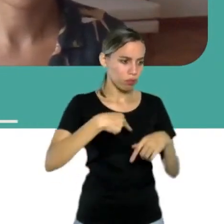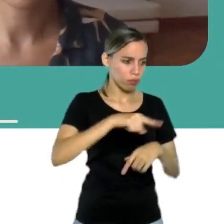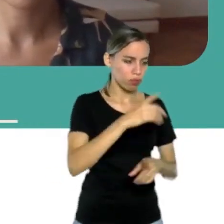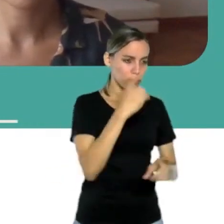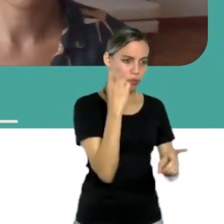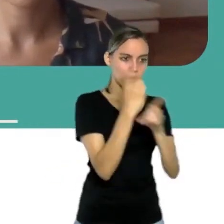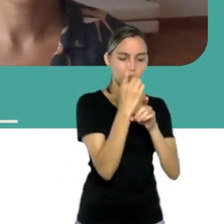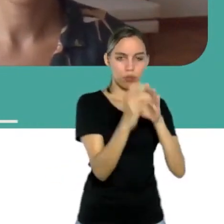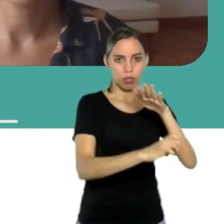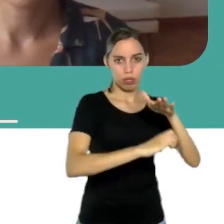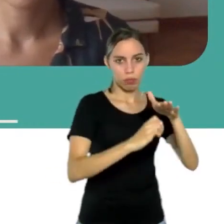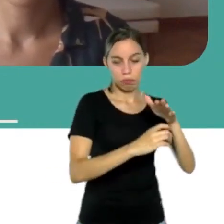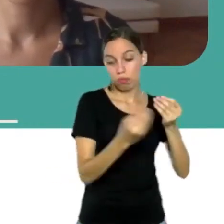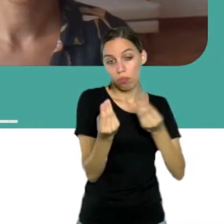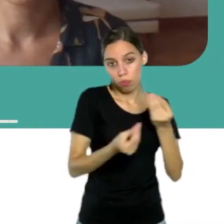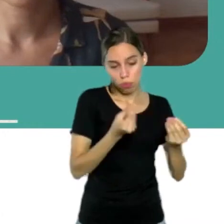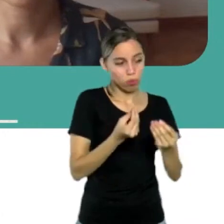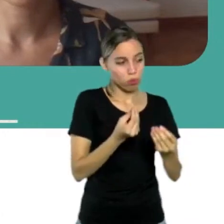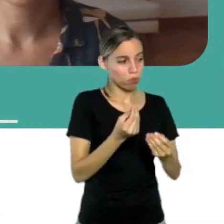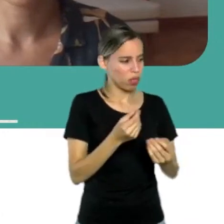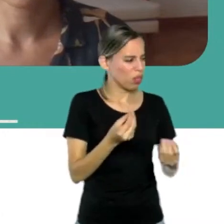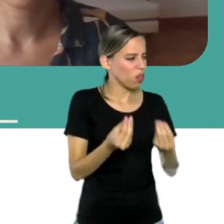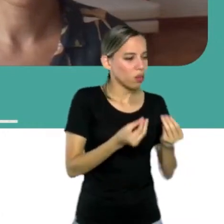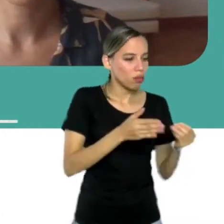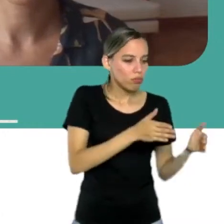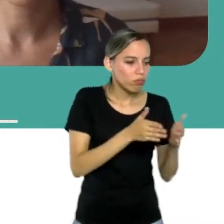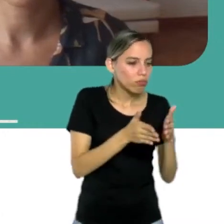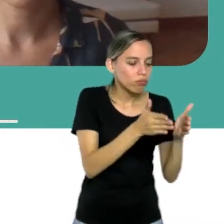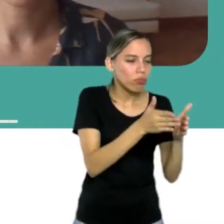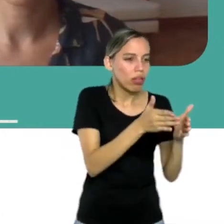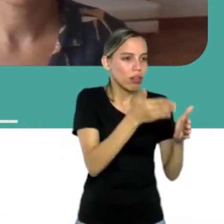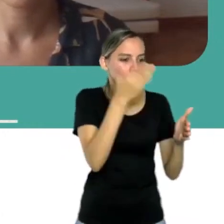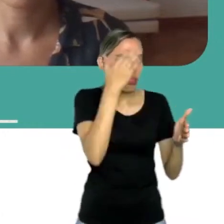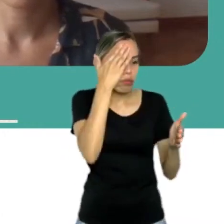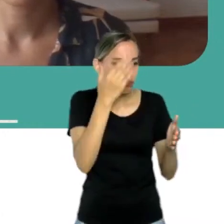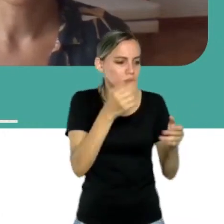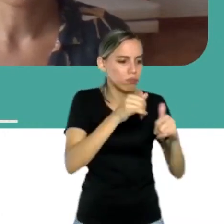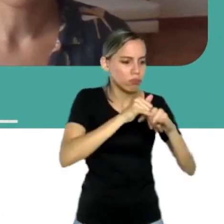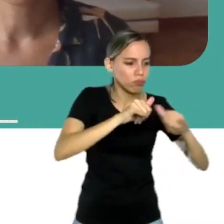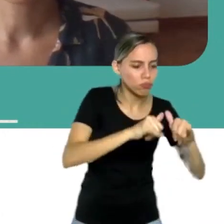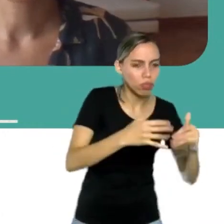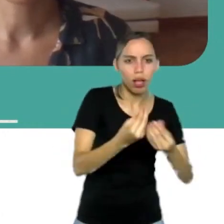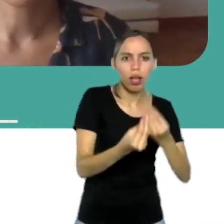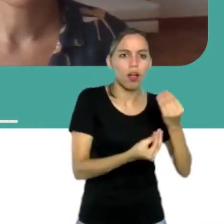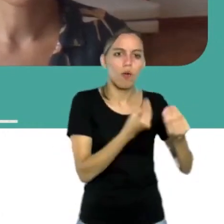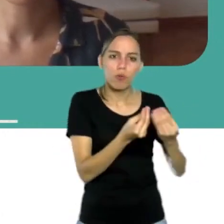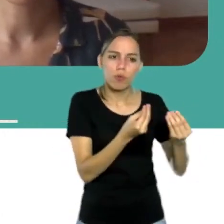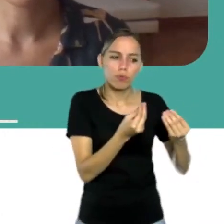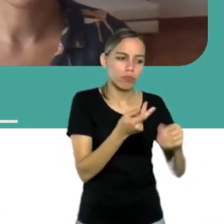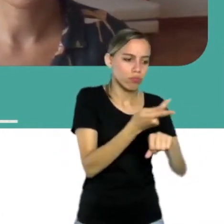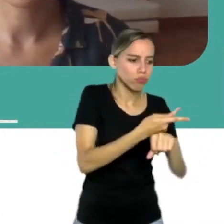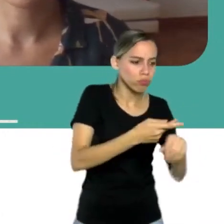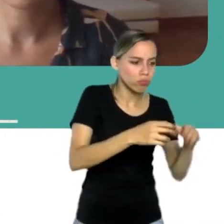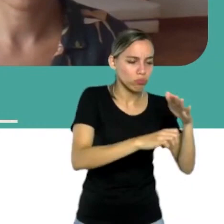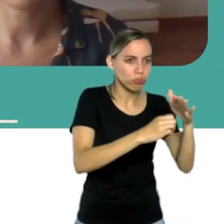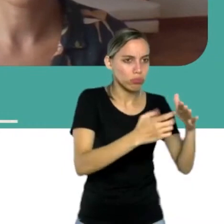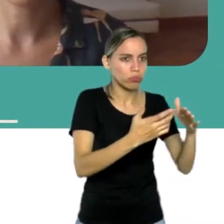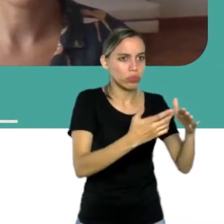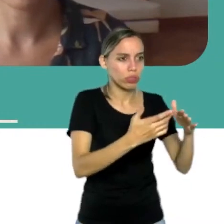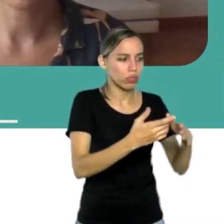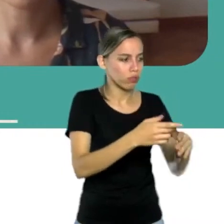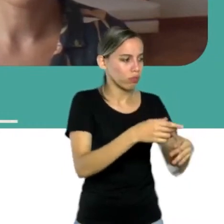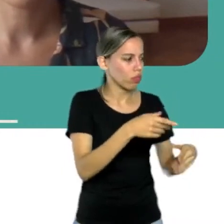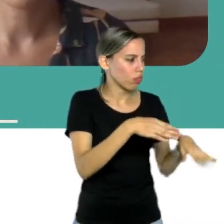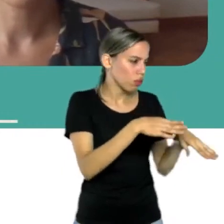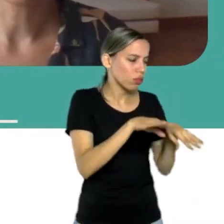desse caminho mesmo, sabe? Desse desafio que é lançar o primeiro livro, né? E, de certa forma, até dar uma dica